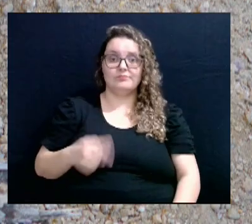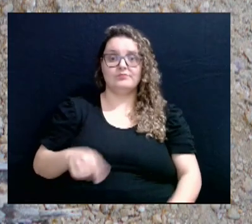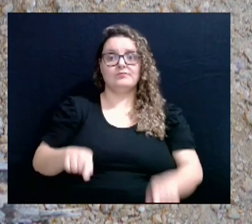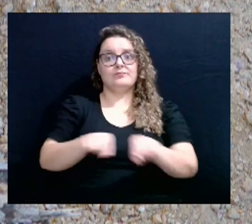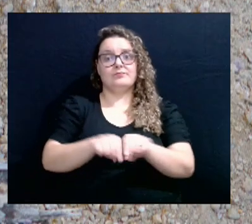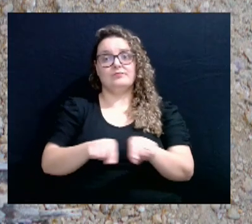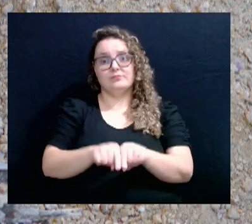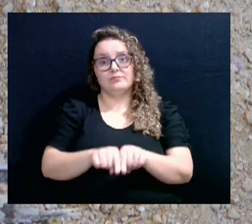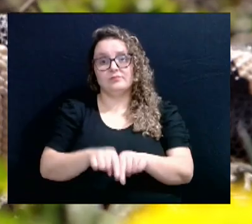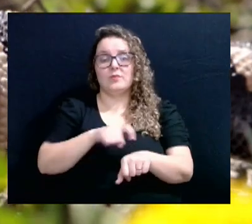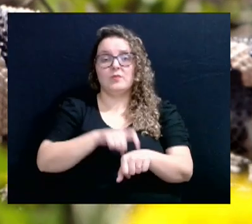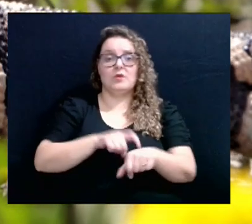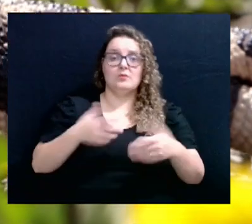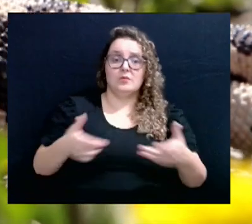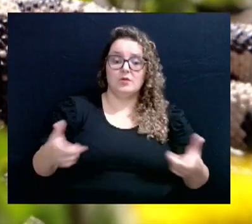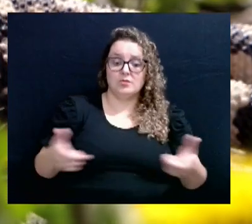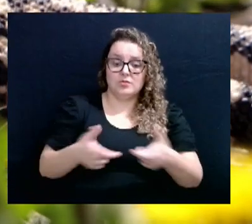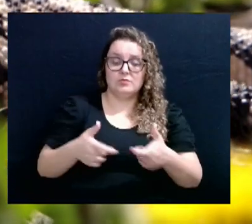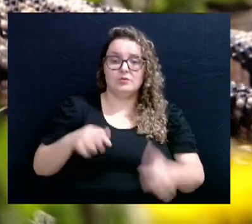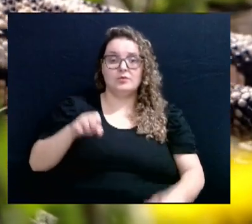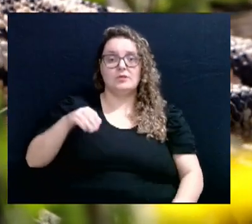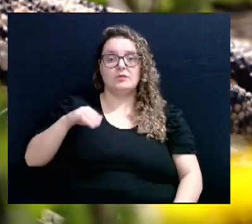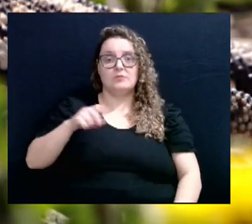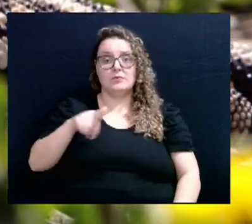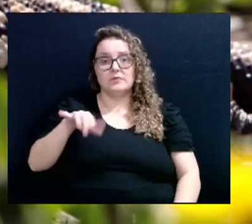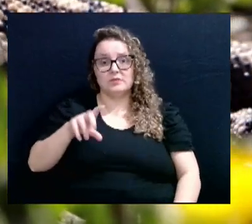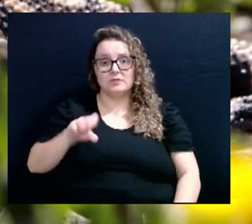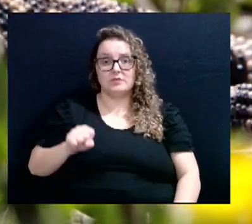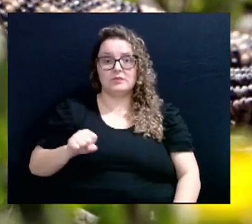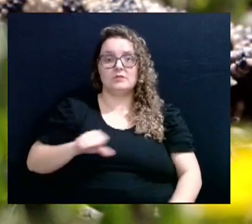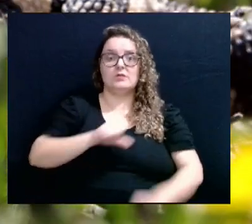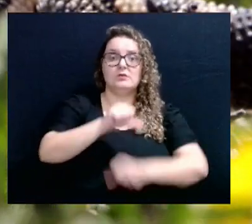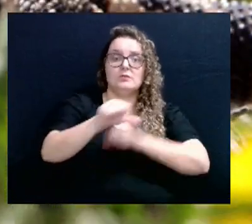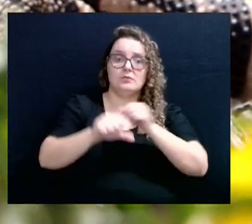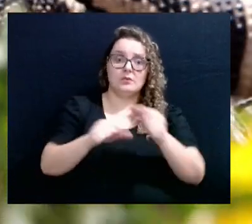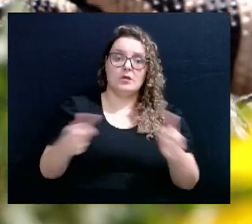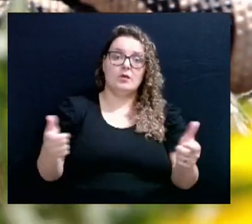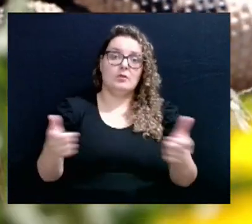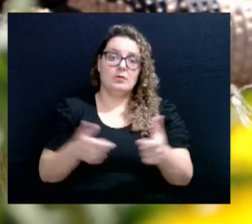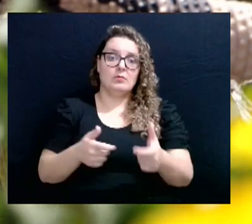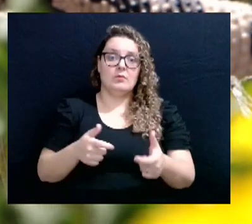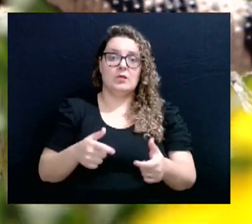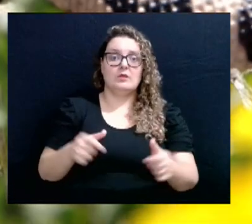de menores emissões, as mudanças seriam bem menos drásticas.